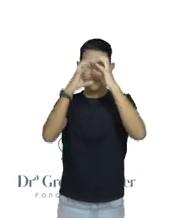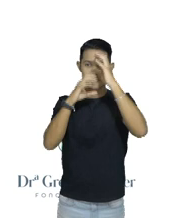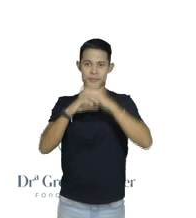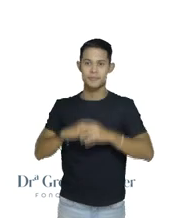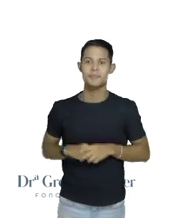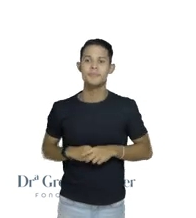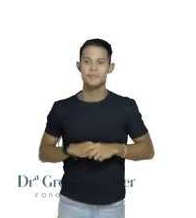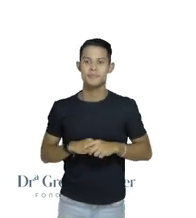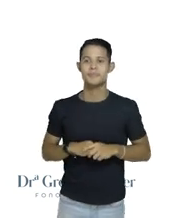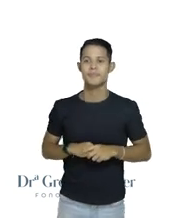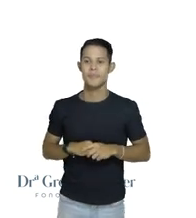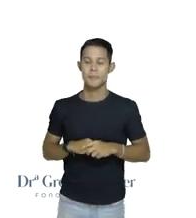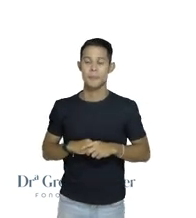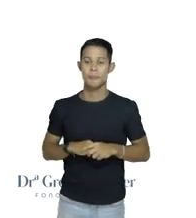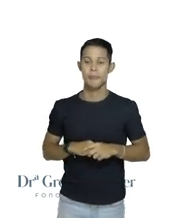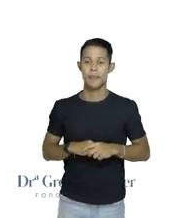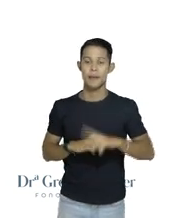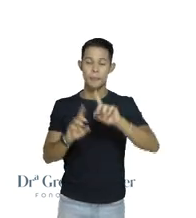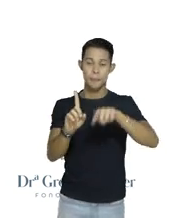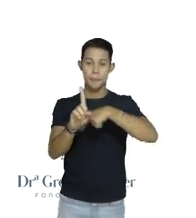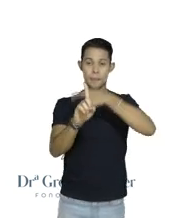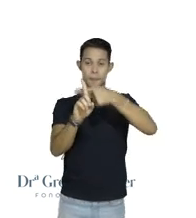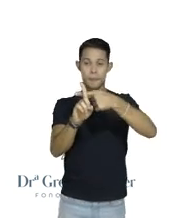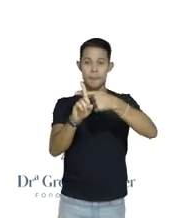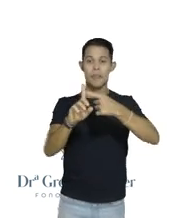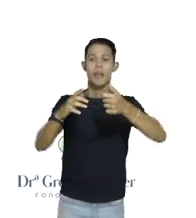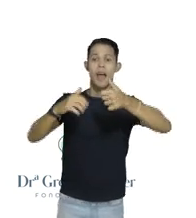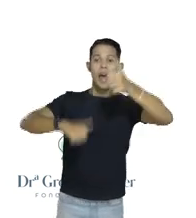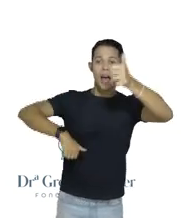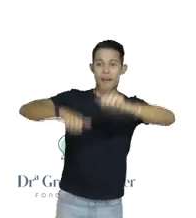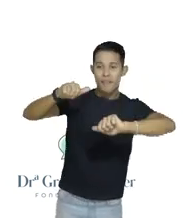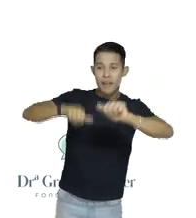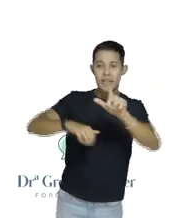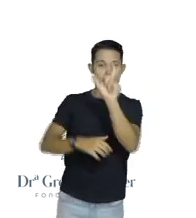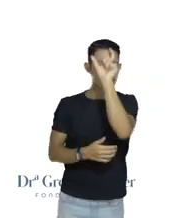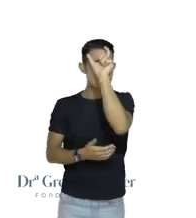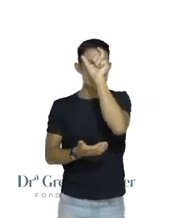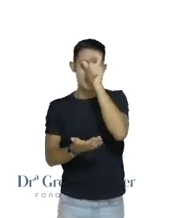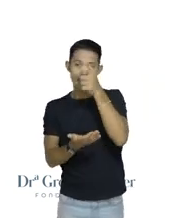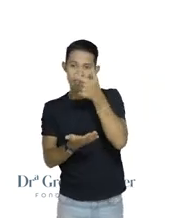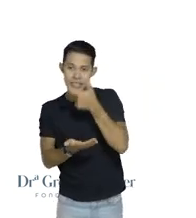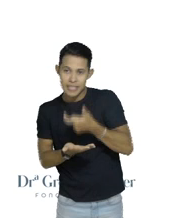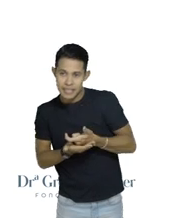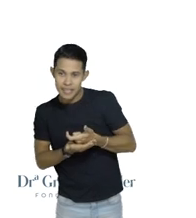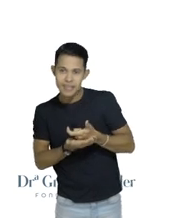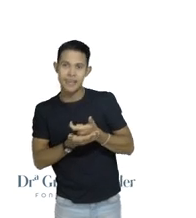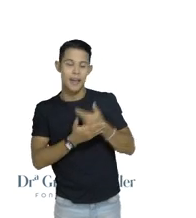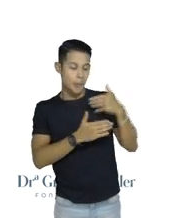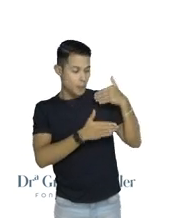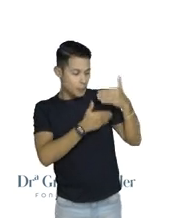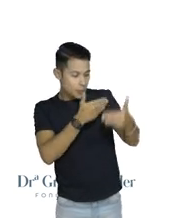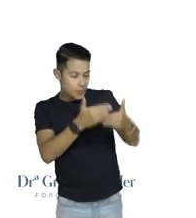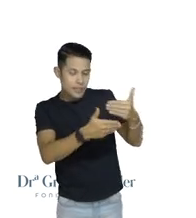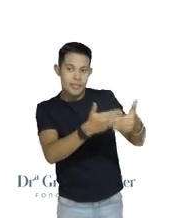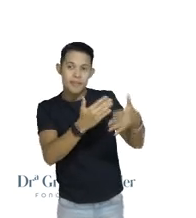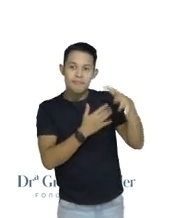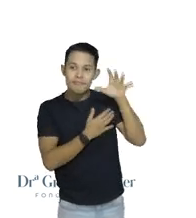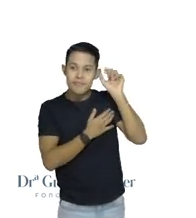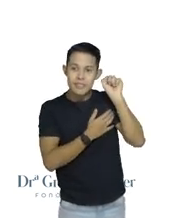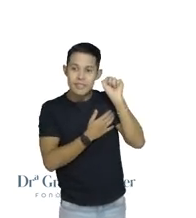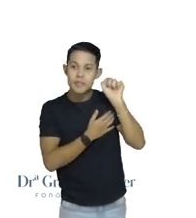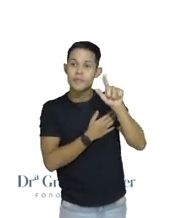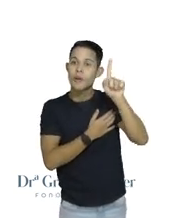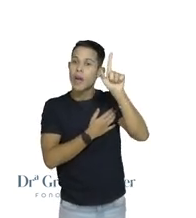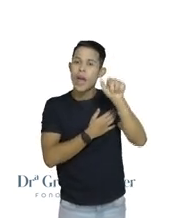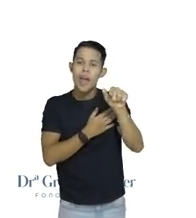Então, para avaliar dislexia, processamento auditivo, né? O processamento auditivo é uma avaliação bem pontual. É um